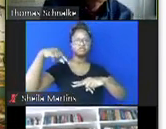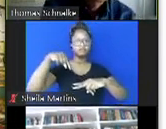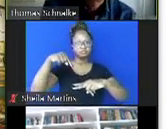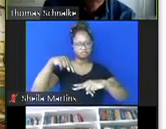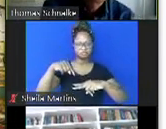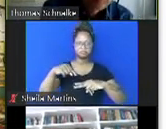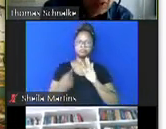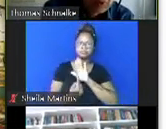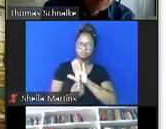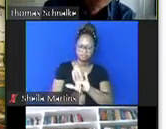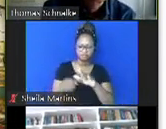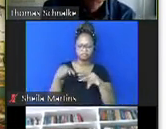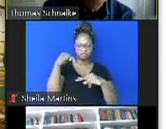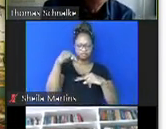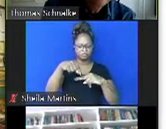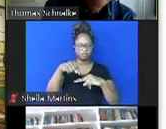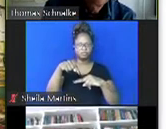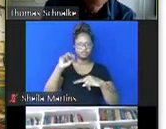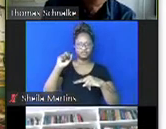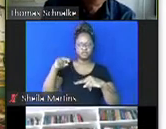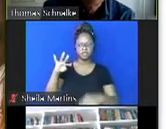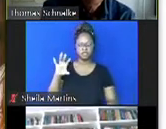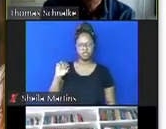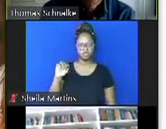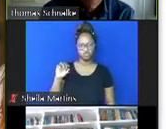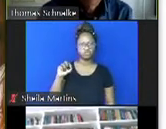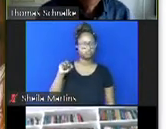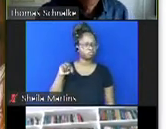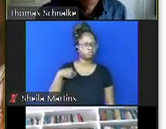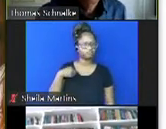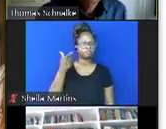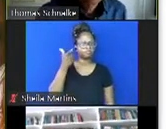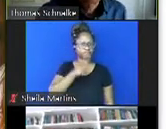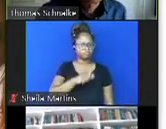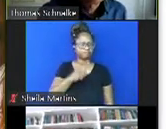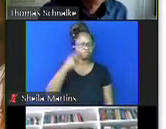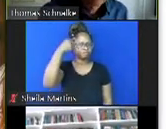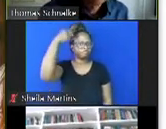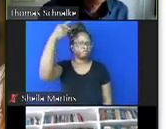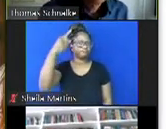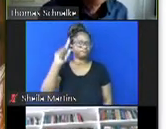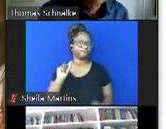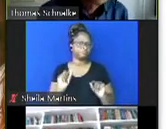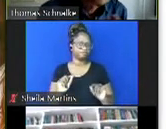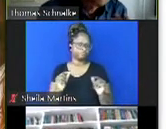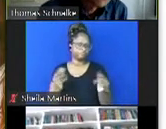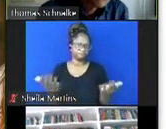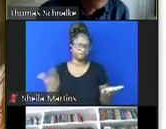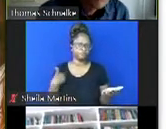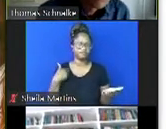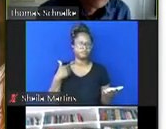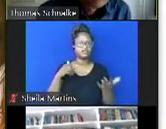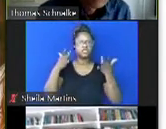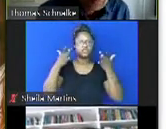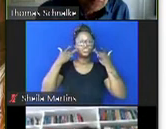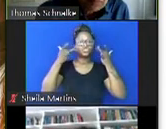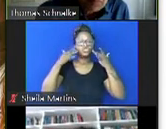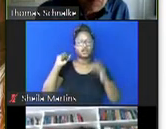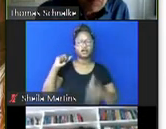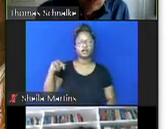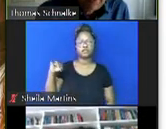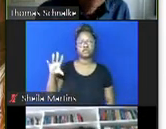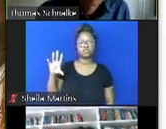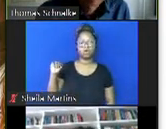modelo anatômico roubou a ideia, por assim dizer, desses teatros anatômicos,